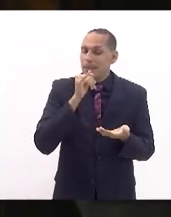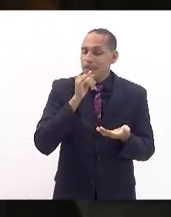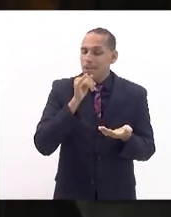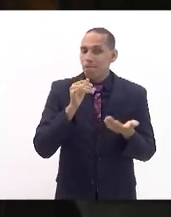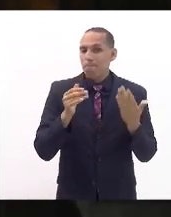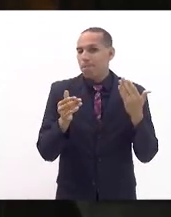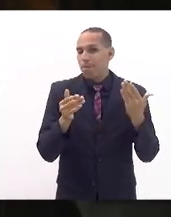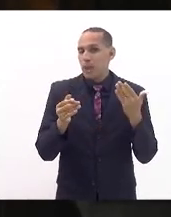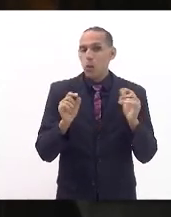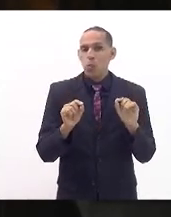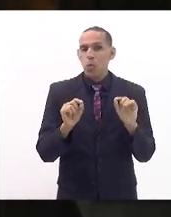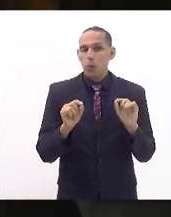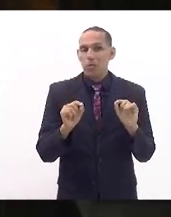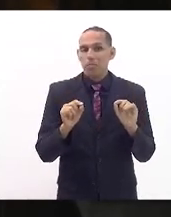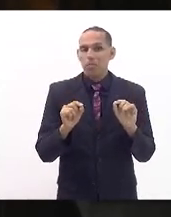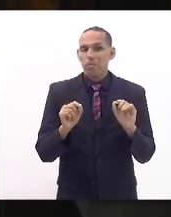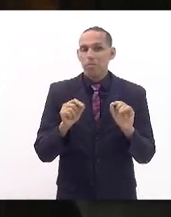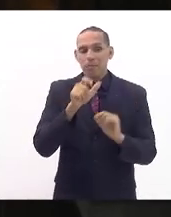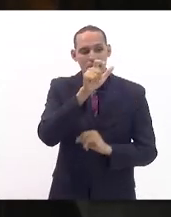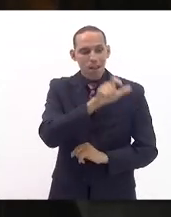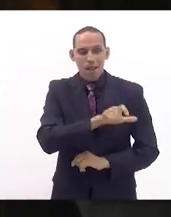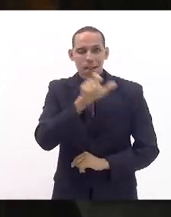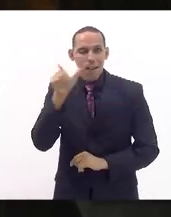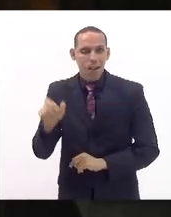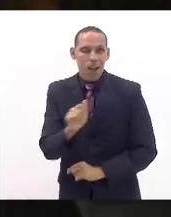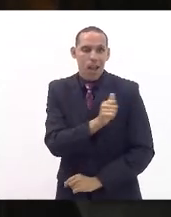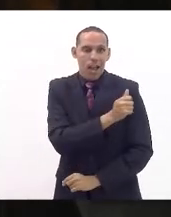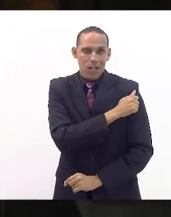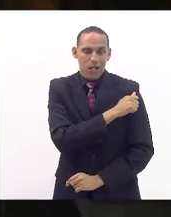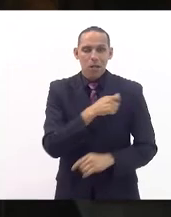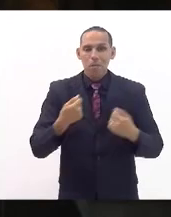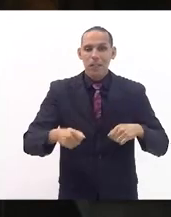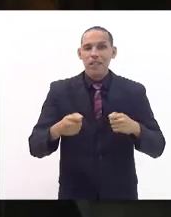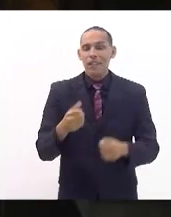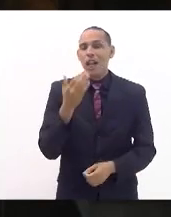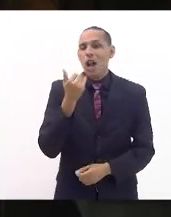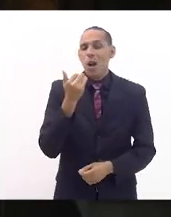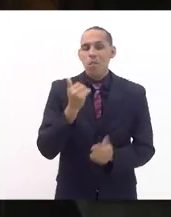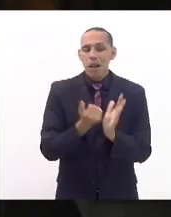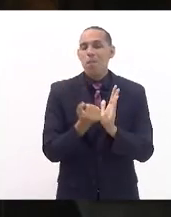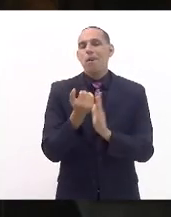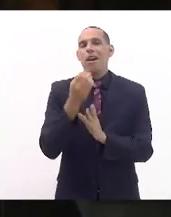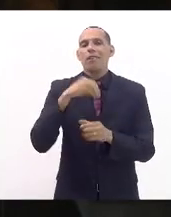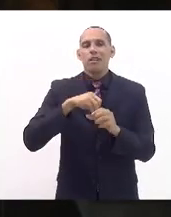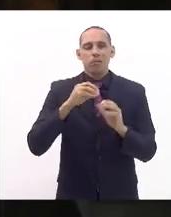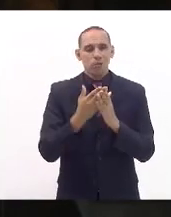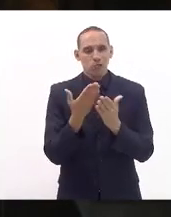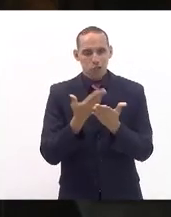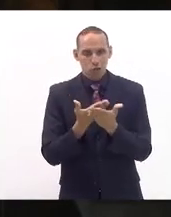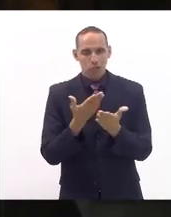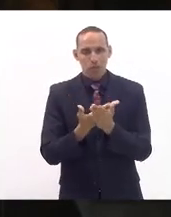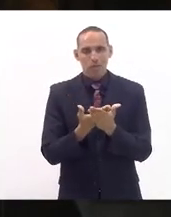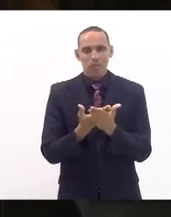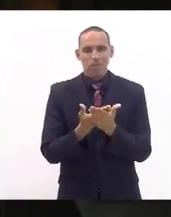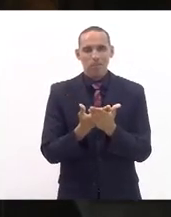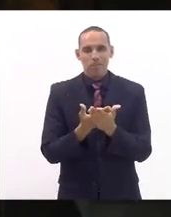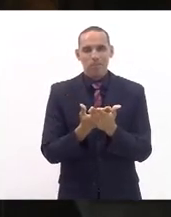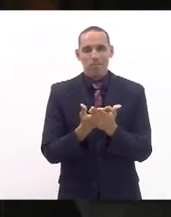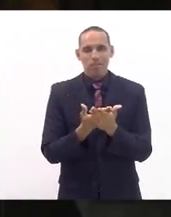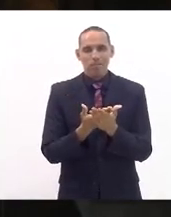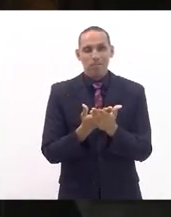na necessidade que os estudantes estão tendo de comer mais nas escolas. A gente tem no